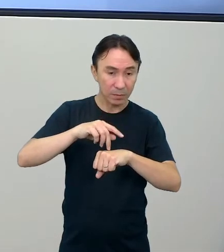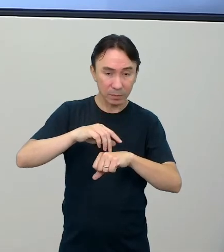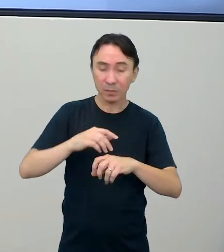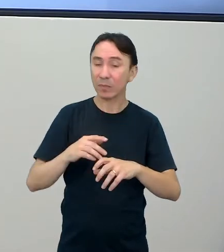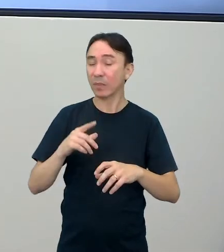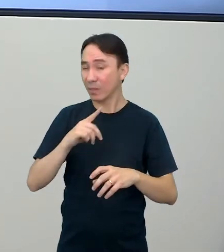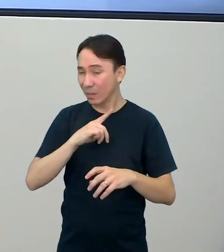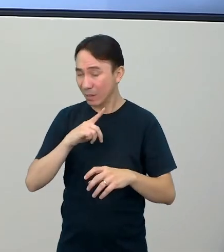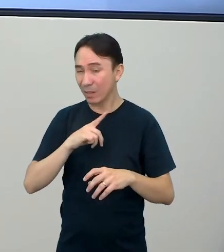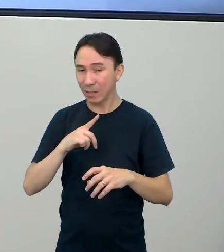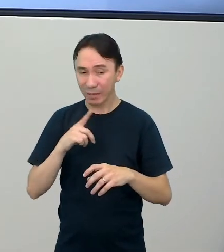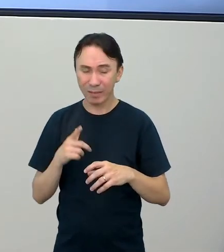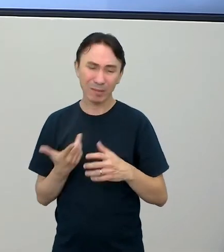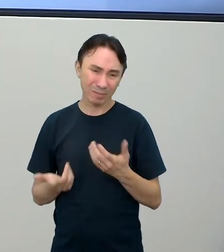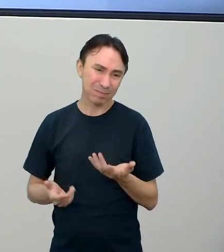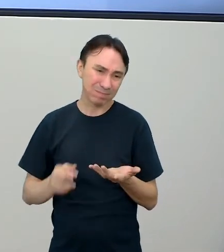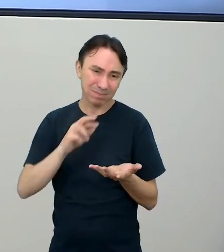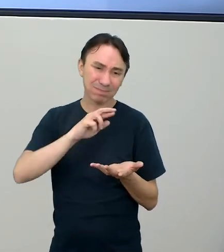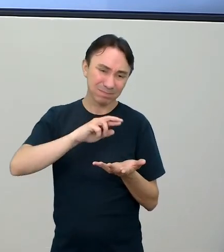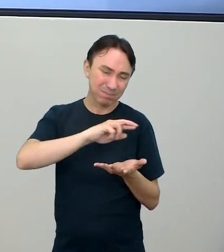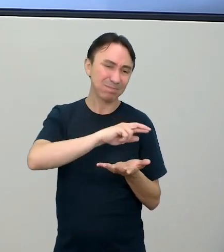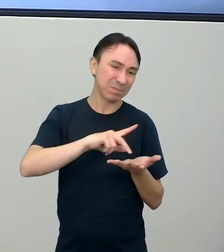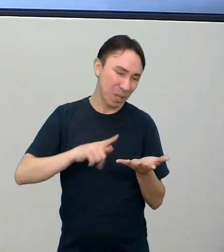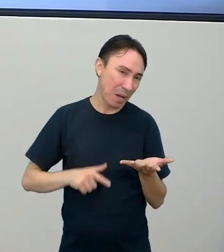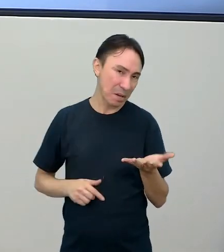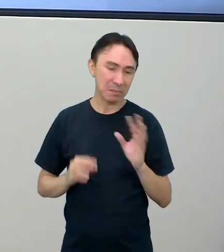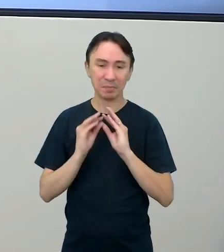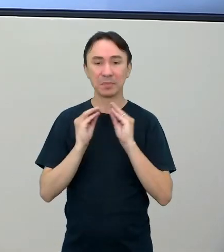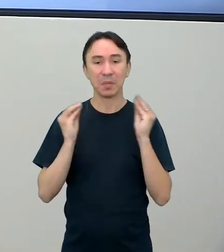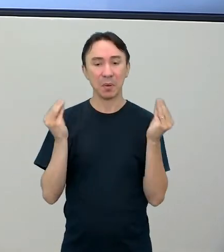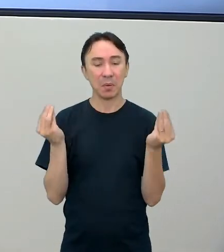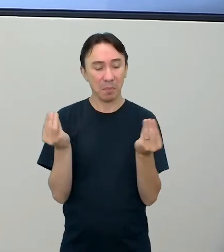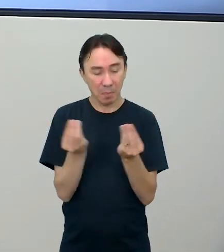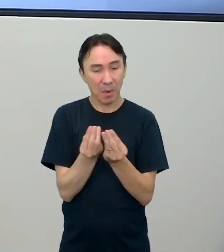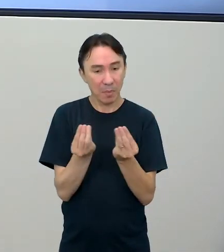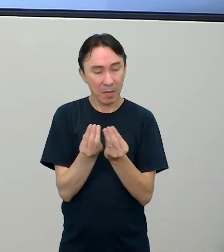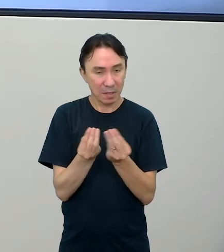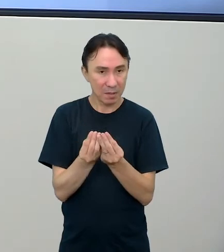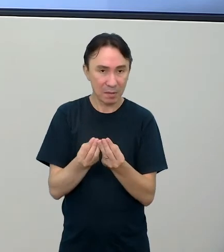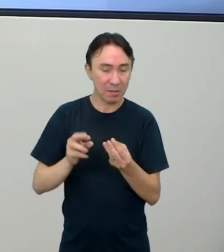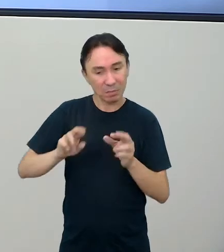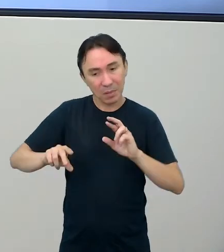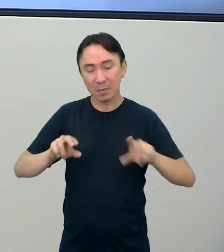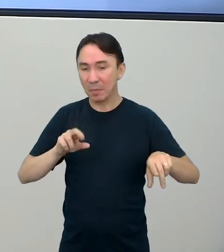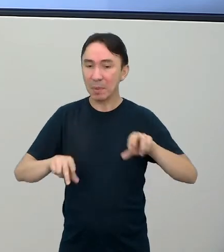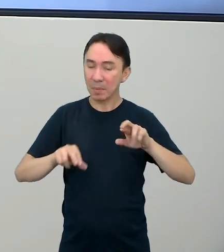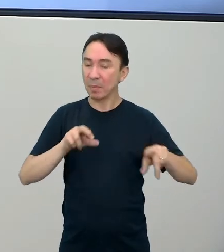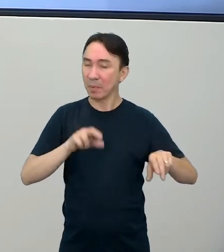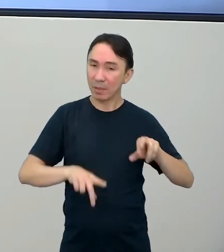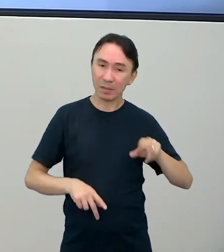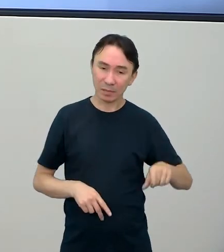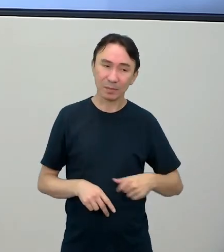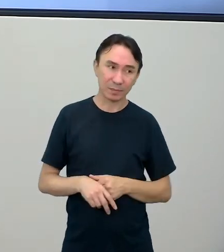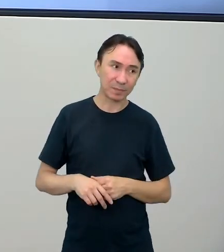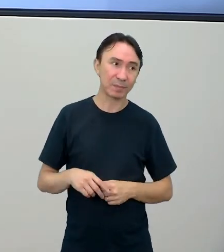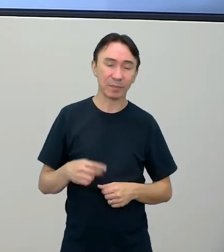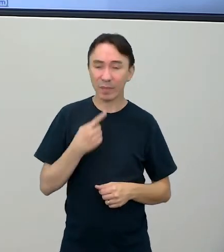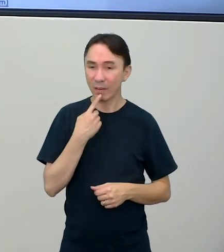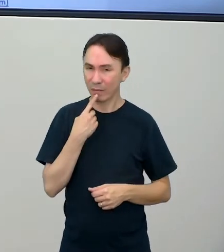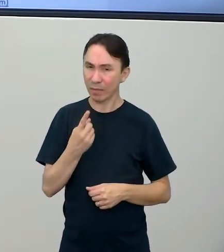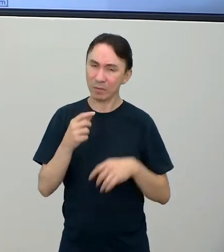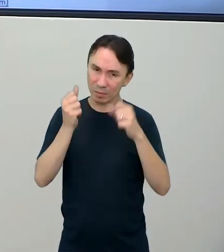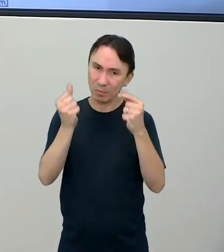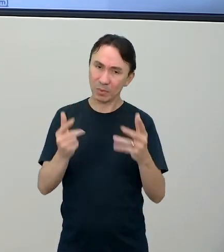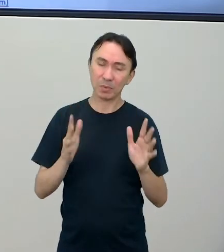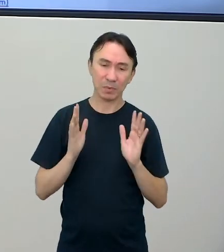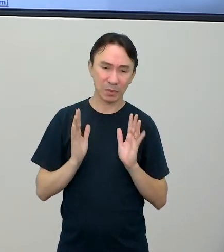de diferentes substâncias, ou N substâncias, como a professora falou anteriormente em aulas